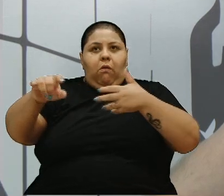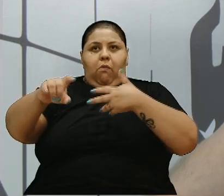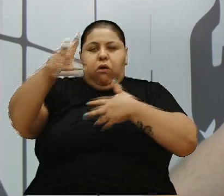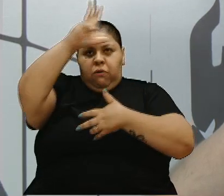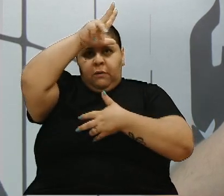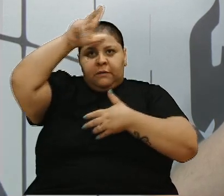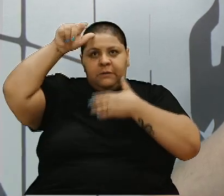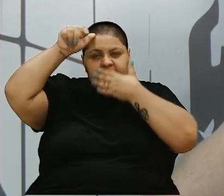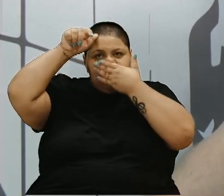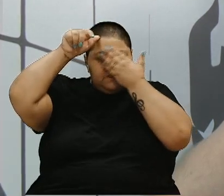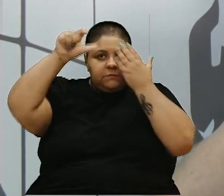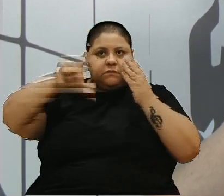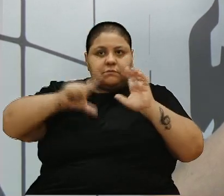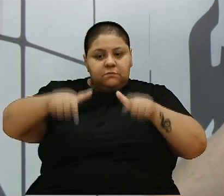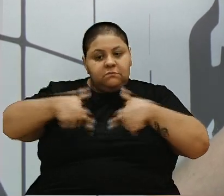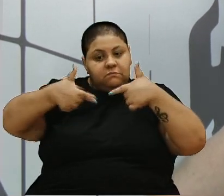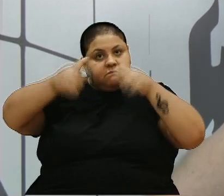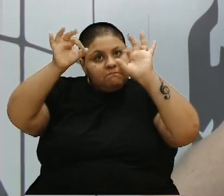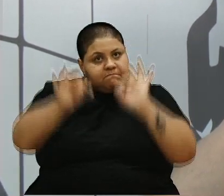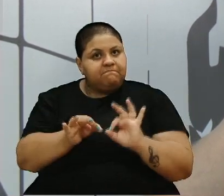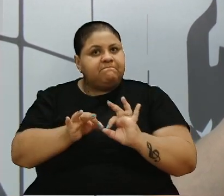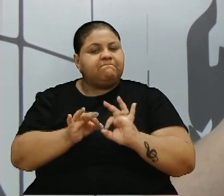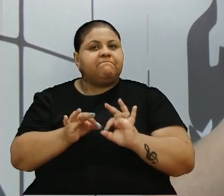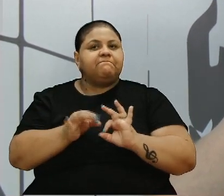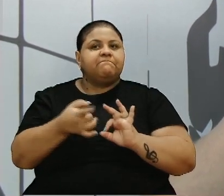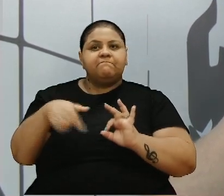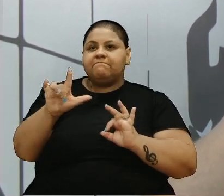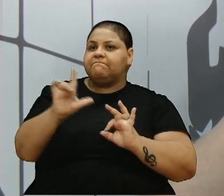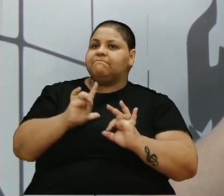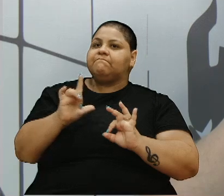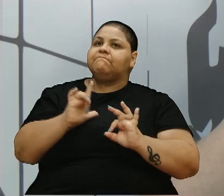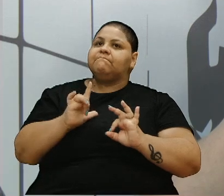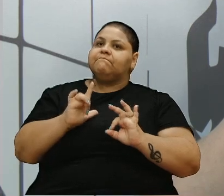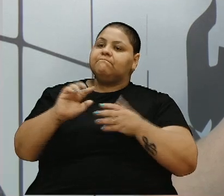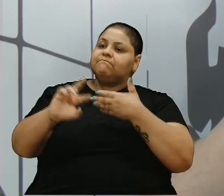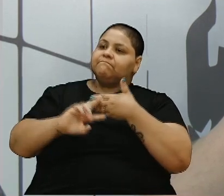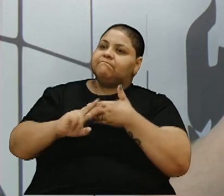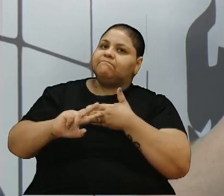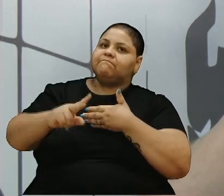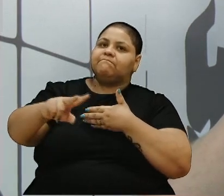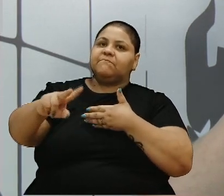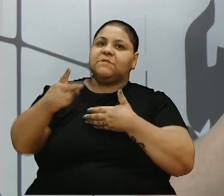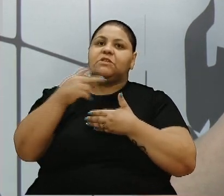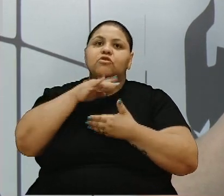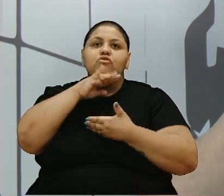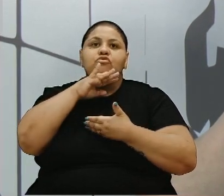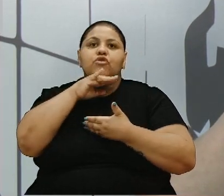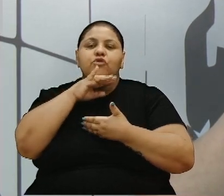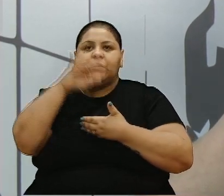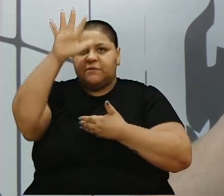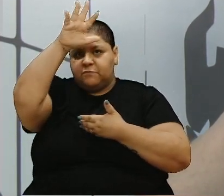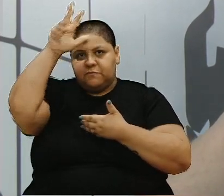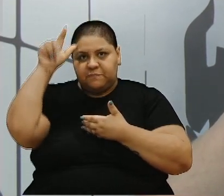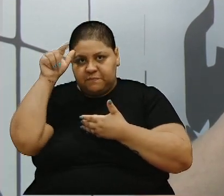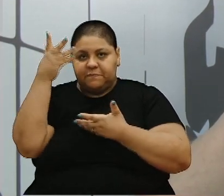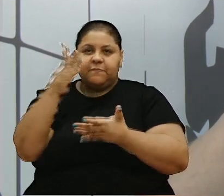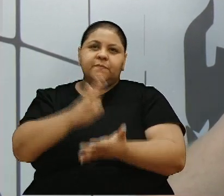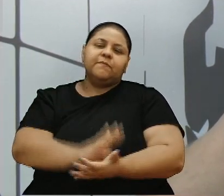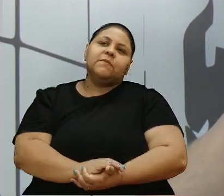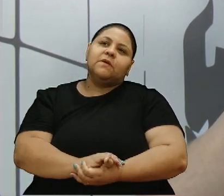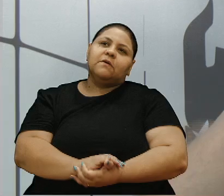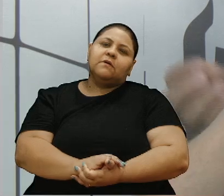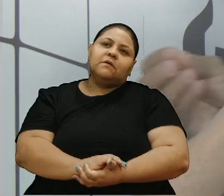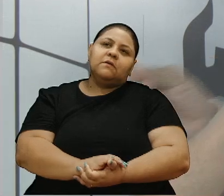que tome as medidas cabíveis, para que a gente não tenha consequências ruins para o nosso município.